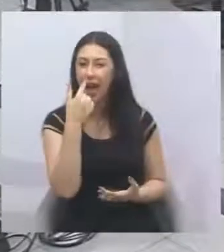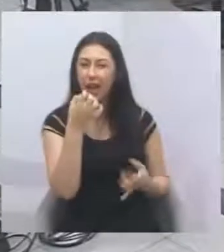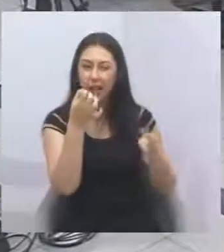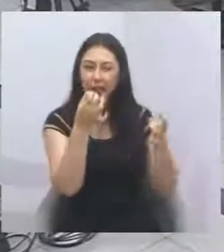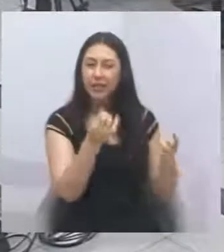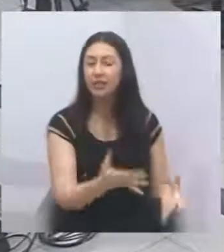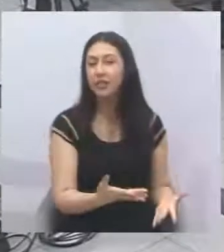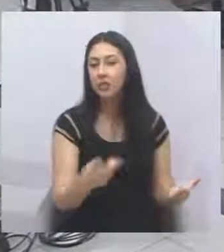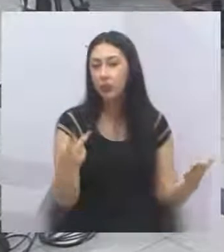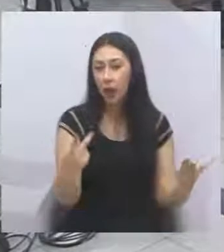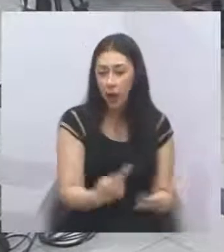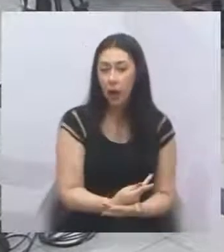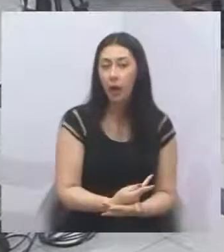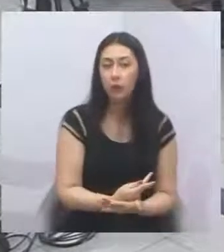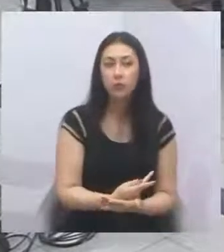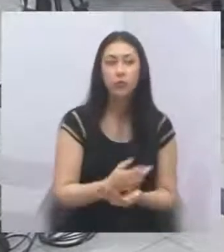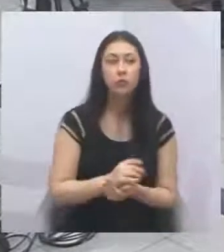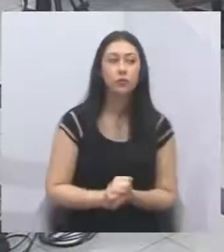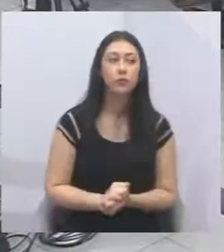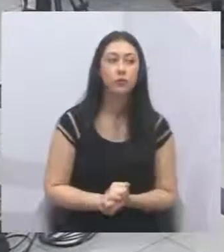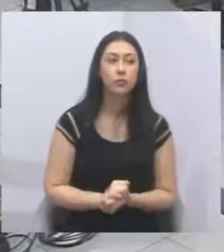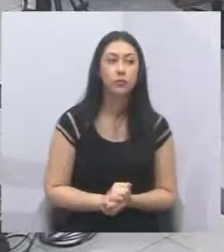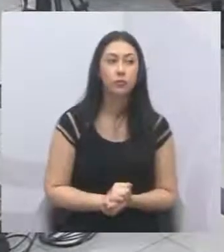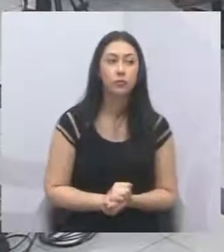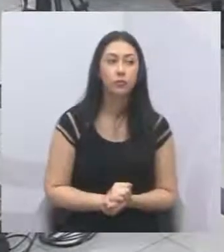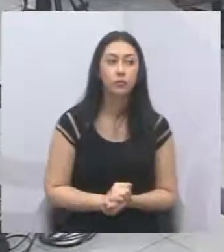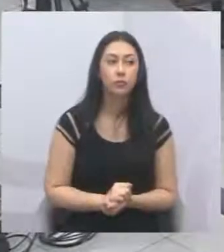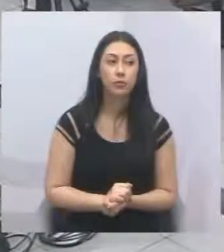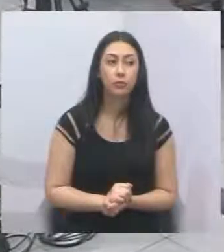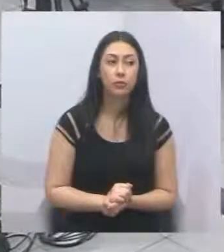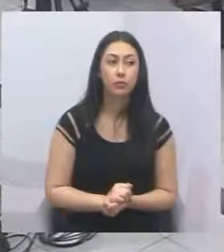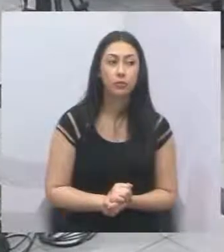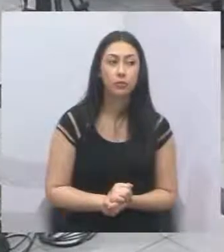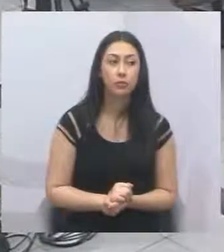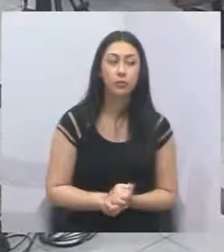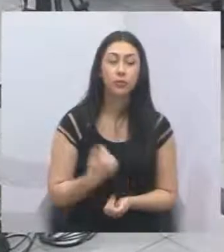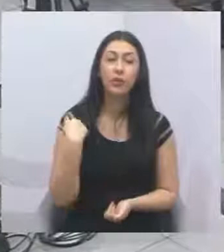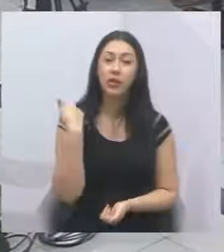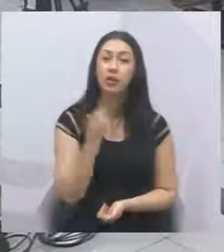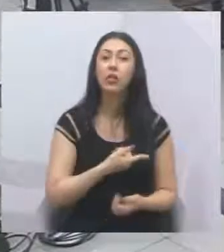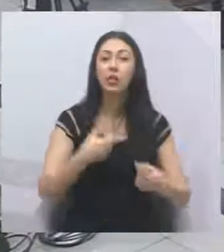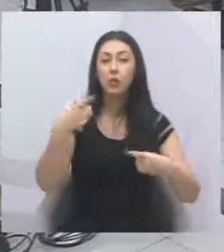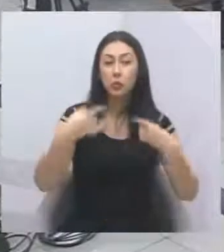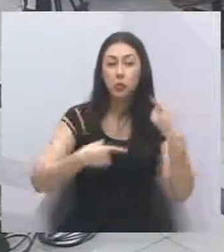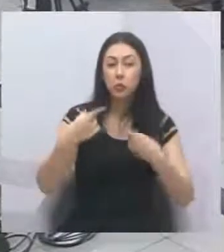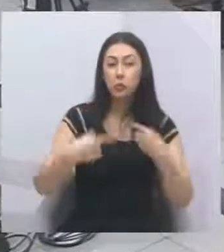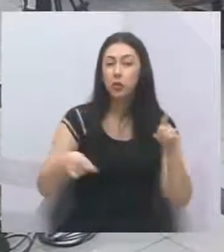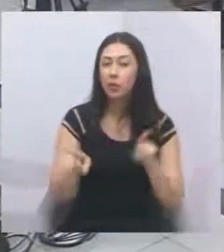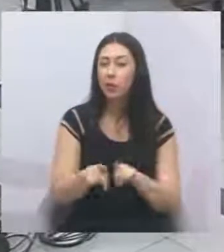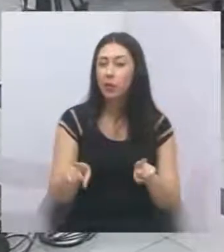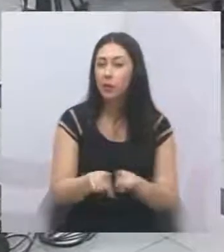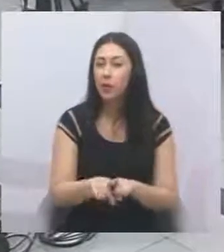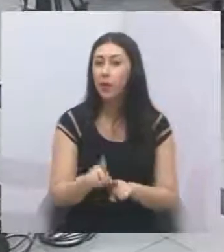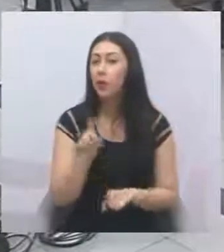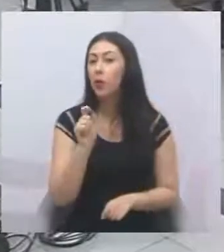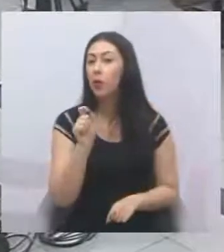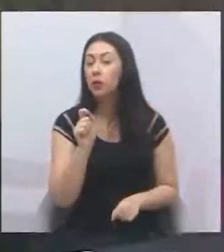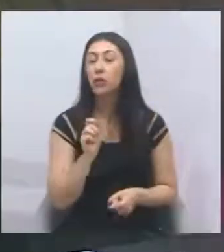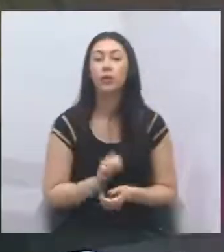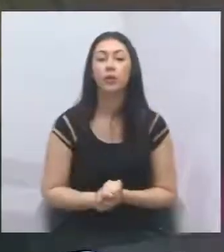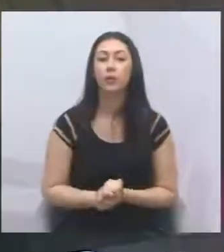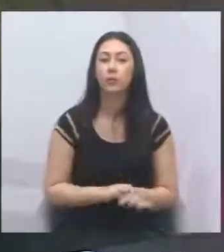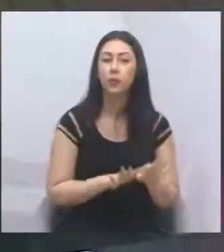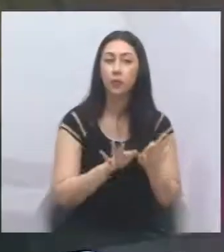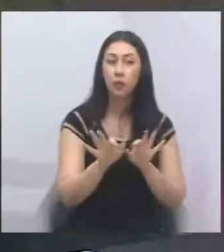né, descartado em lugares impróprios. E a gente está debatendo muito também a respeito agora desse programa